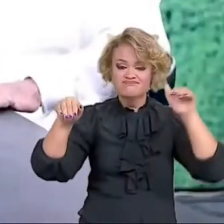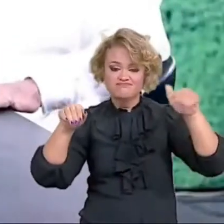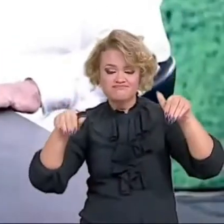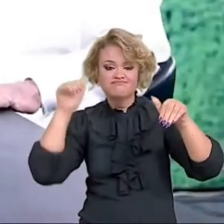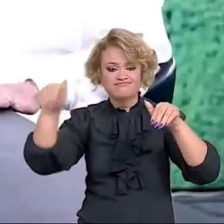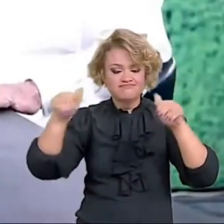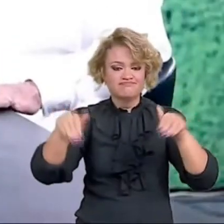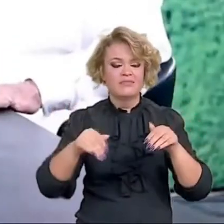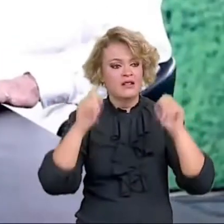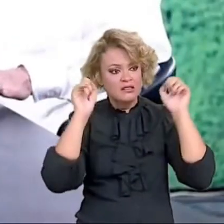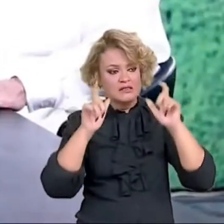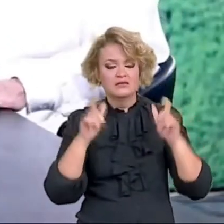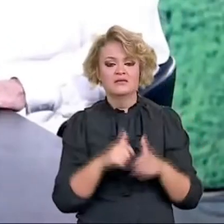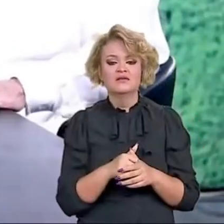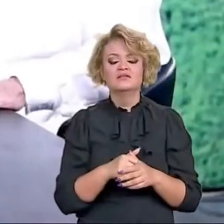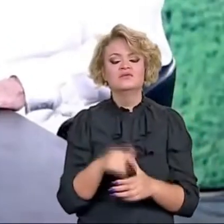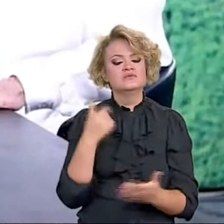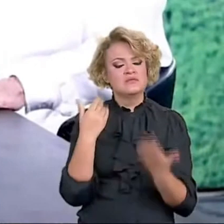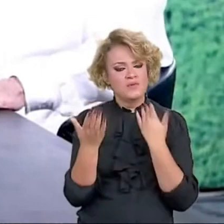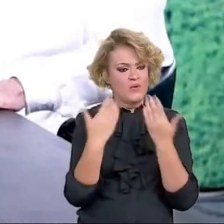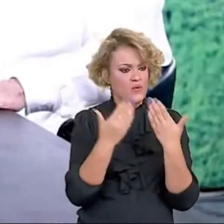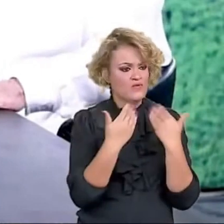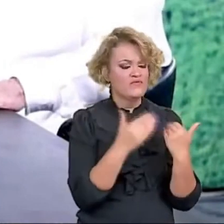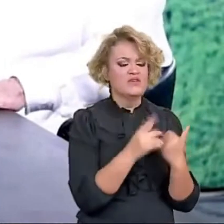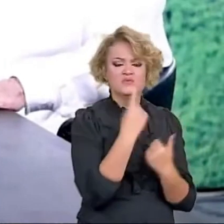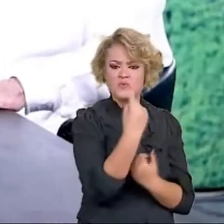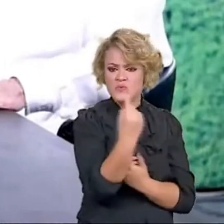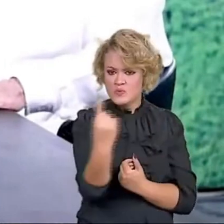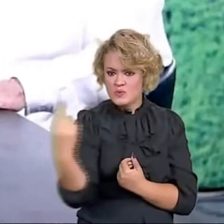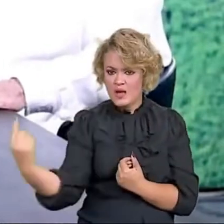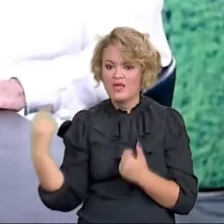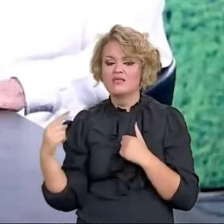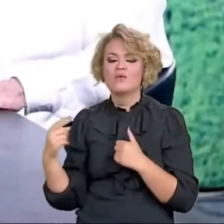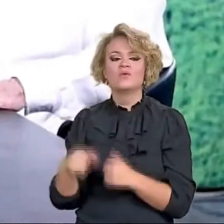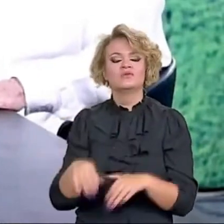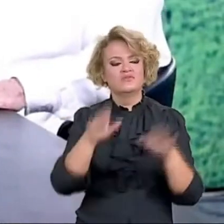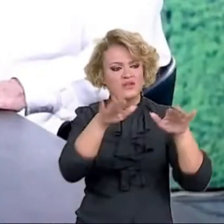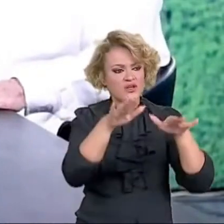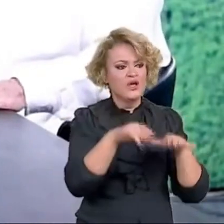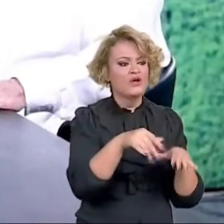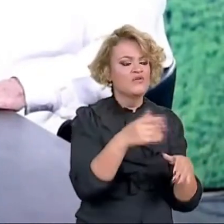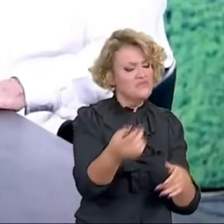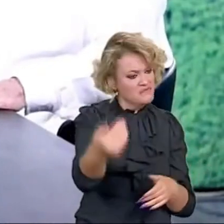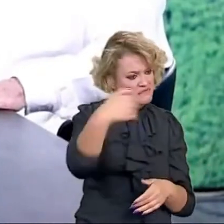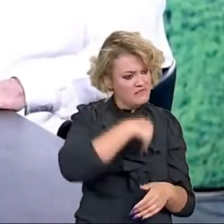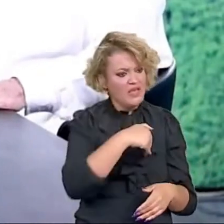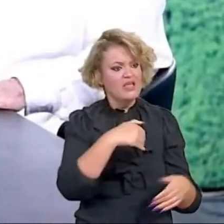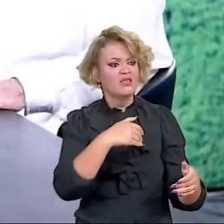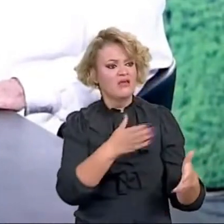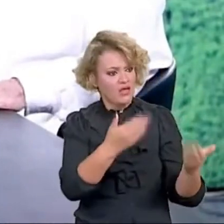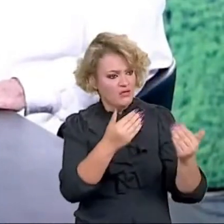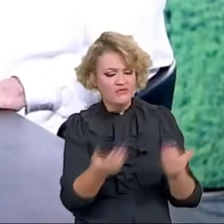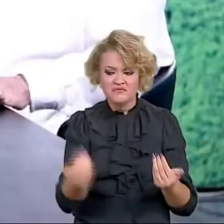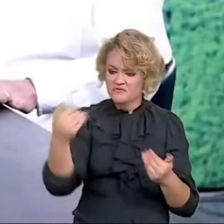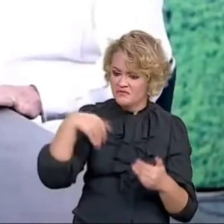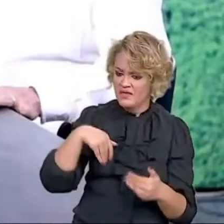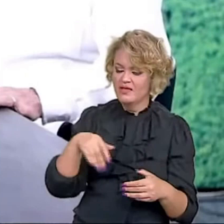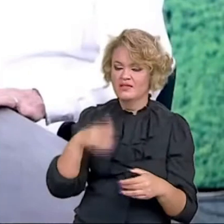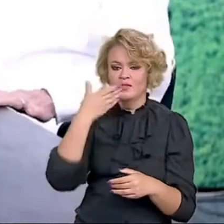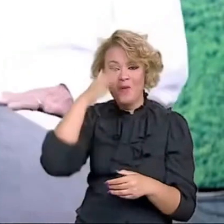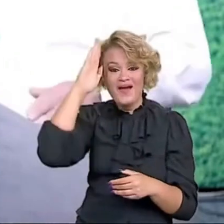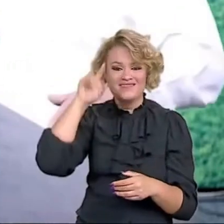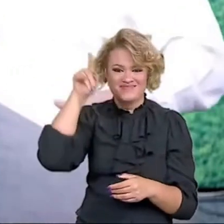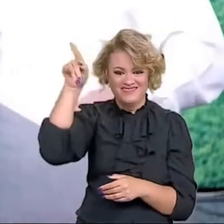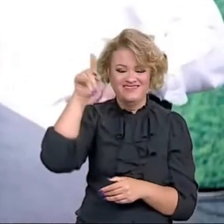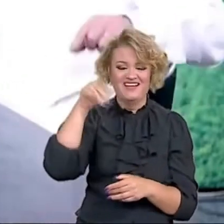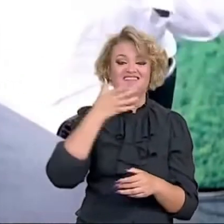que cada conversa que eu estou tendo com cada líder, eu estou pedindo para eles comparecerem, sabe, nos Emirados Árabes. Vai ser no